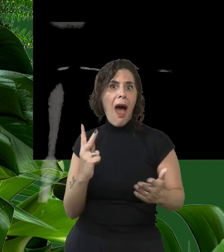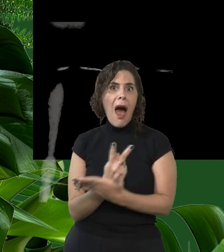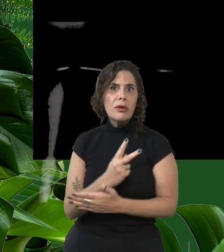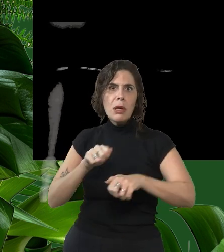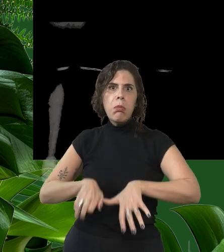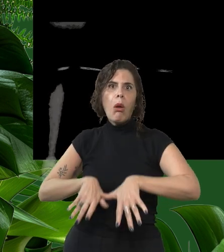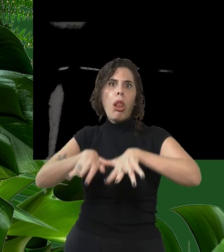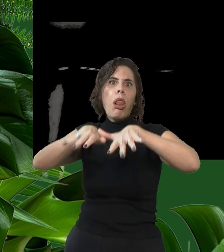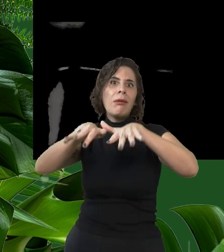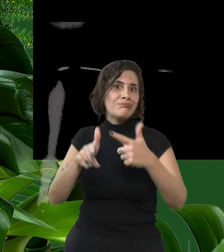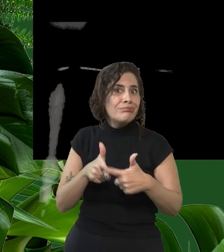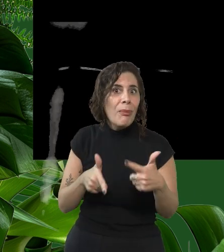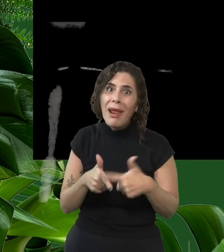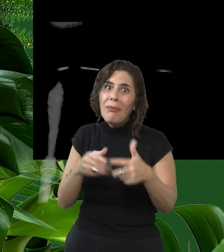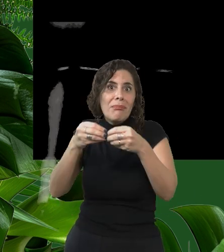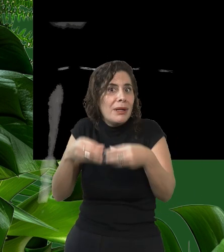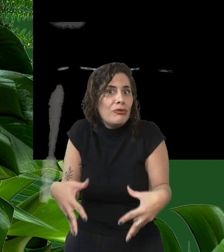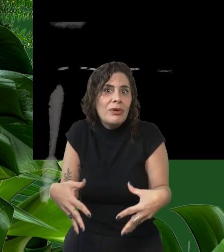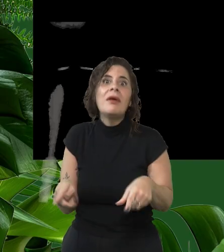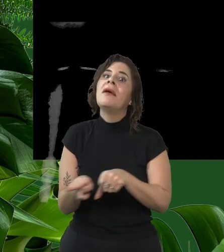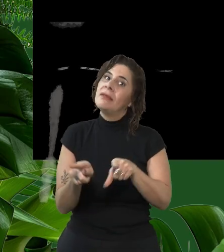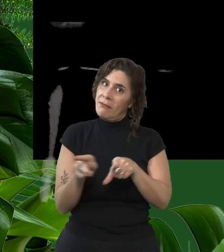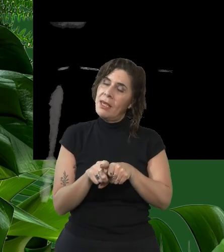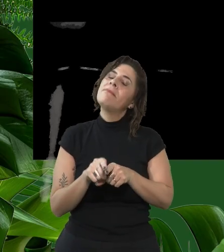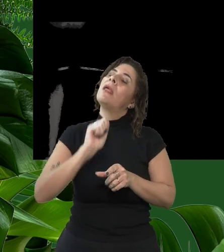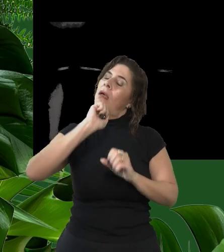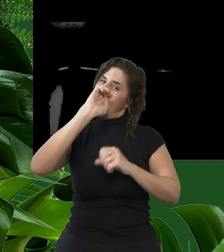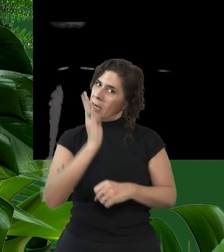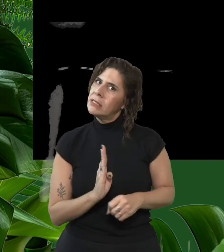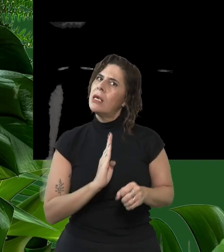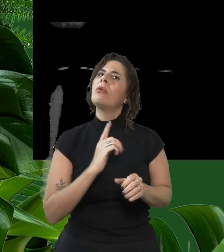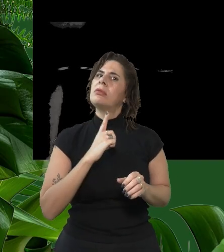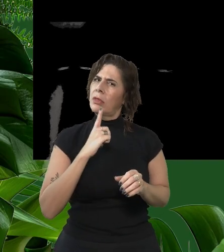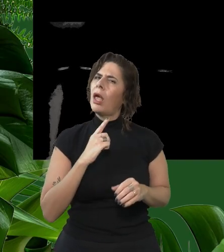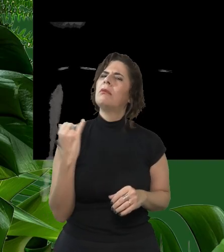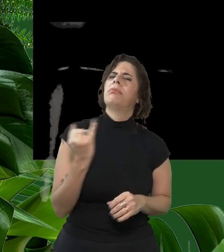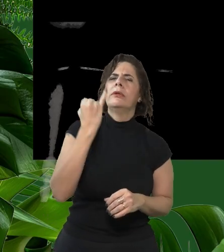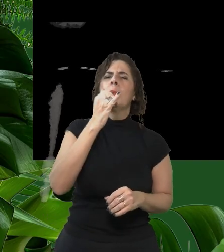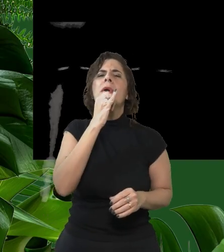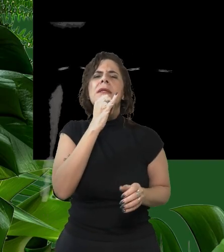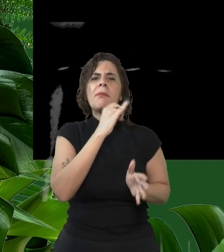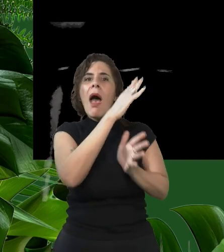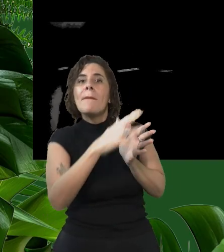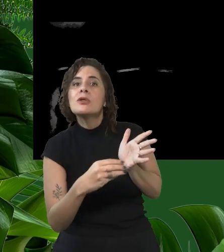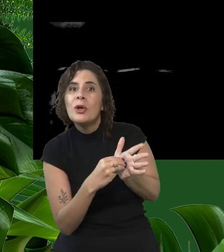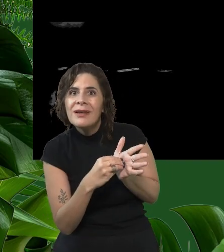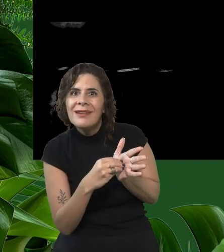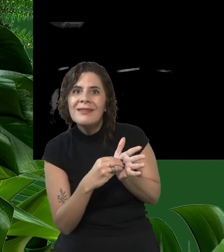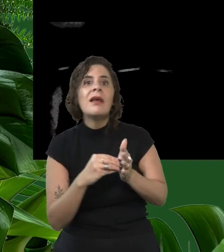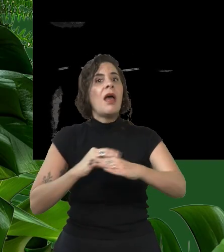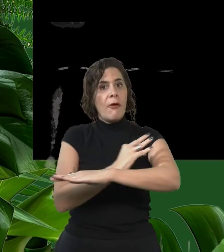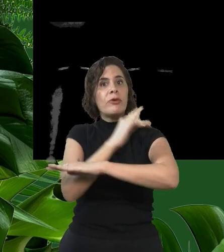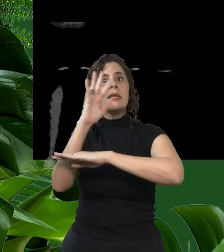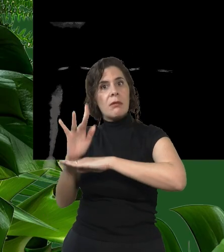muito importante. Nós temos a floresta amazônica, a Fundação Boticário tem feito um trabalho incrível na floresta amazônica e apoiando também iniciativas como o